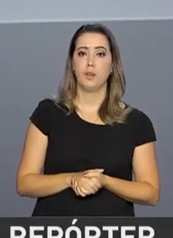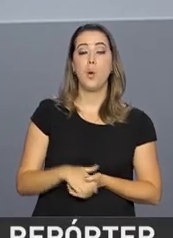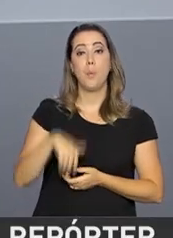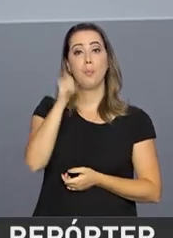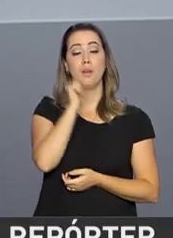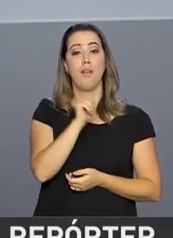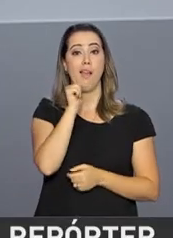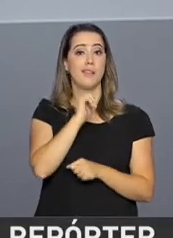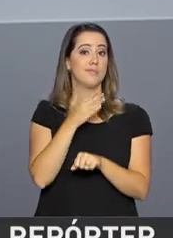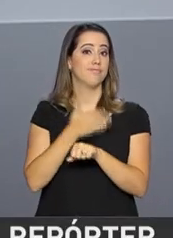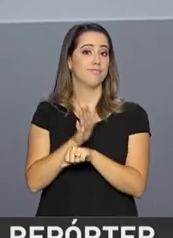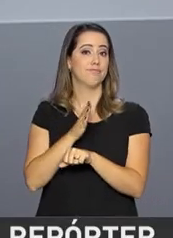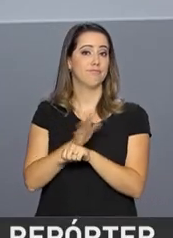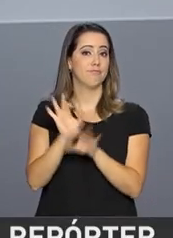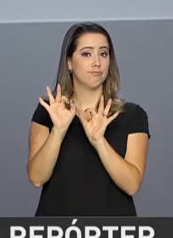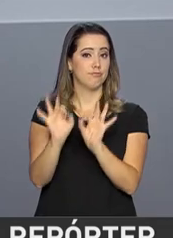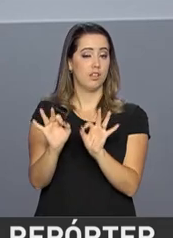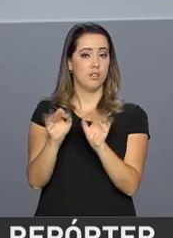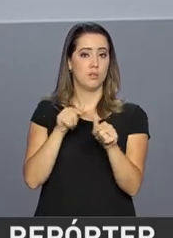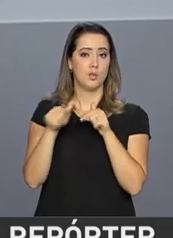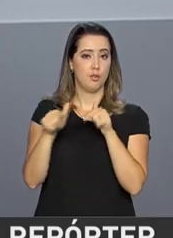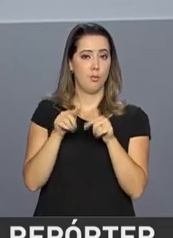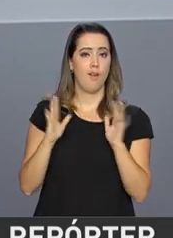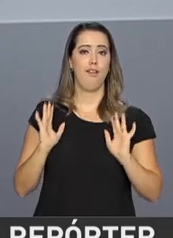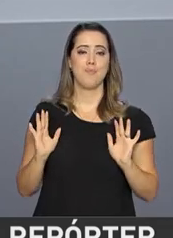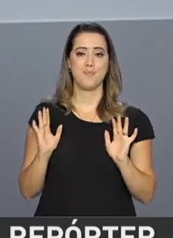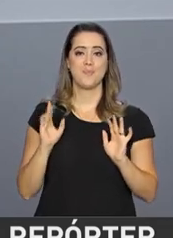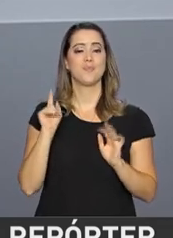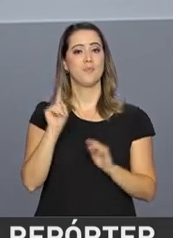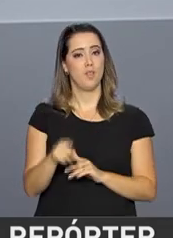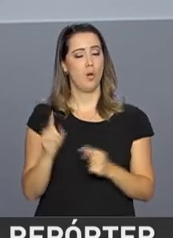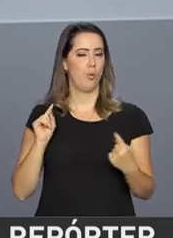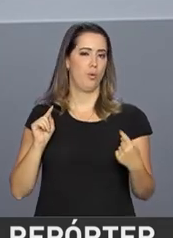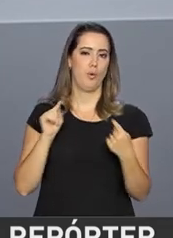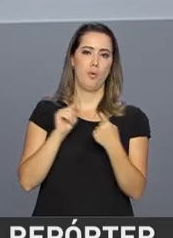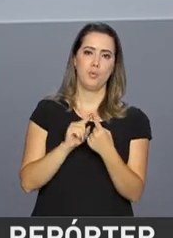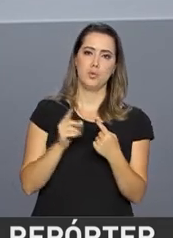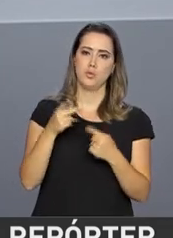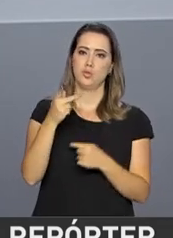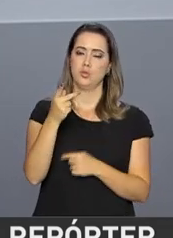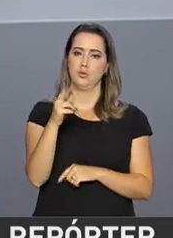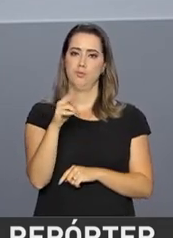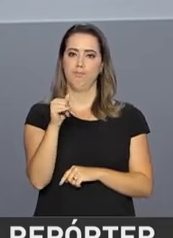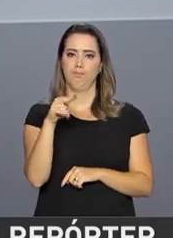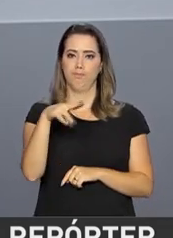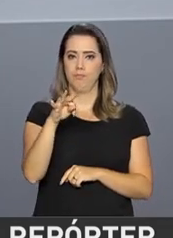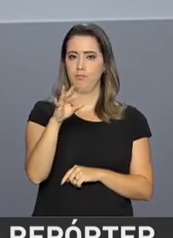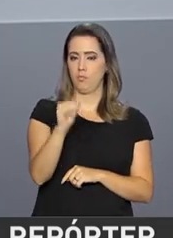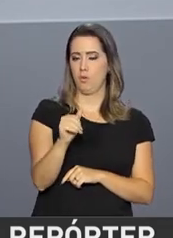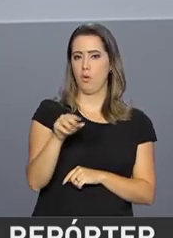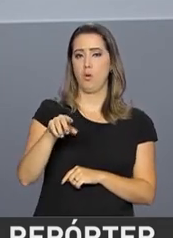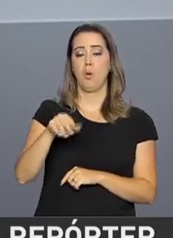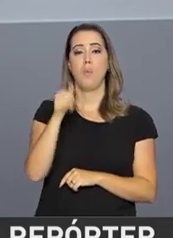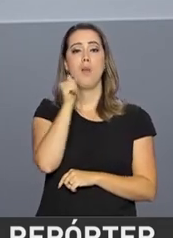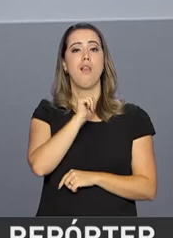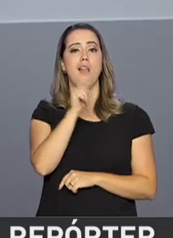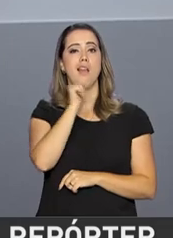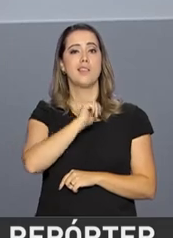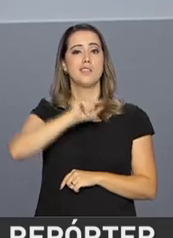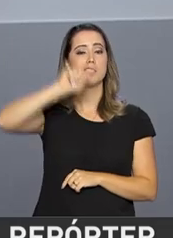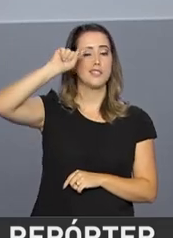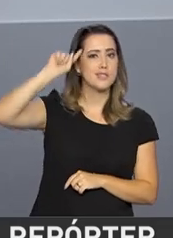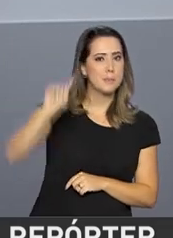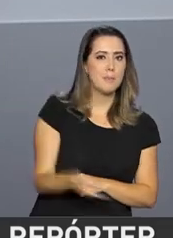Mulheres qualificadas e prontas para o mercado de trabalho. Esse é o objetivo do Pronatec Mulheres Mil, que formou